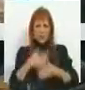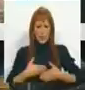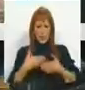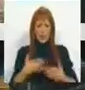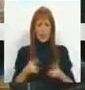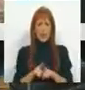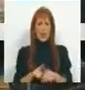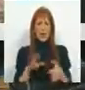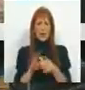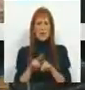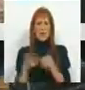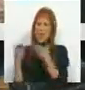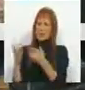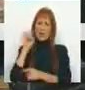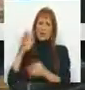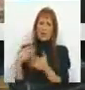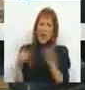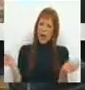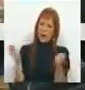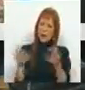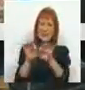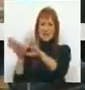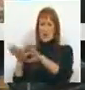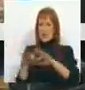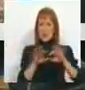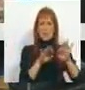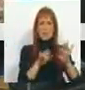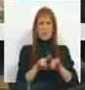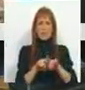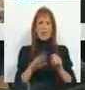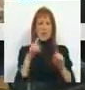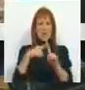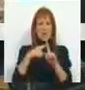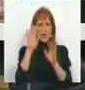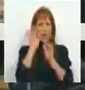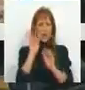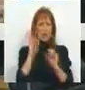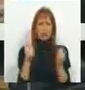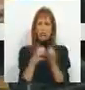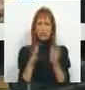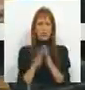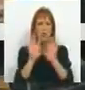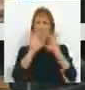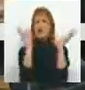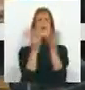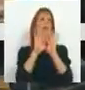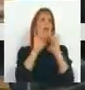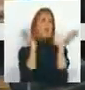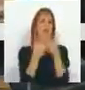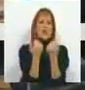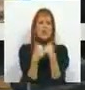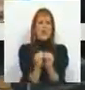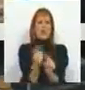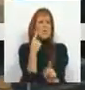profissional, valorizar o seu contributo para a promoção da equidade e do sucesso educativo. Tudo generalidades que